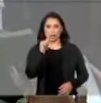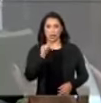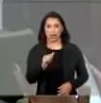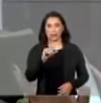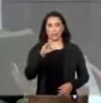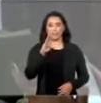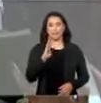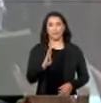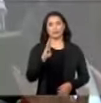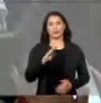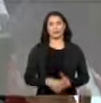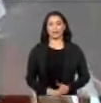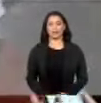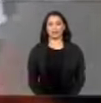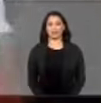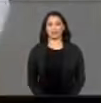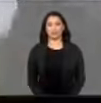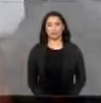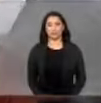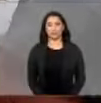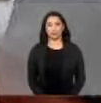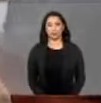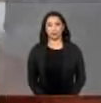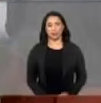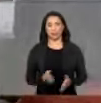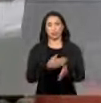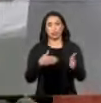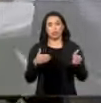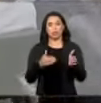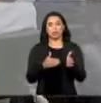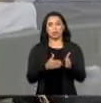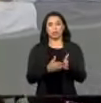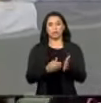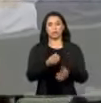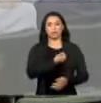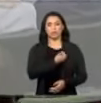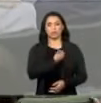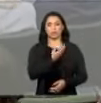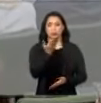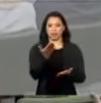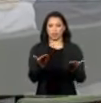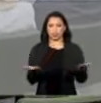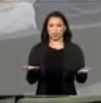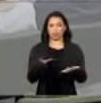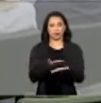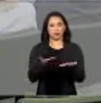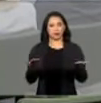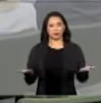Fiquem à vontade, por favor, até porque já estamos todos presentes, inclusive, principalmente os expositores.